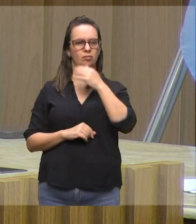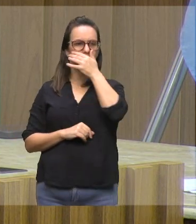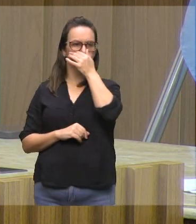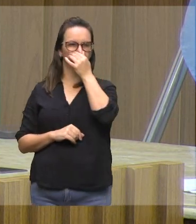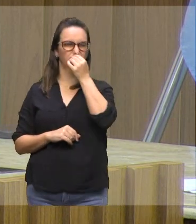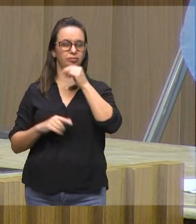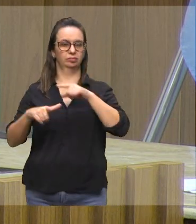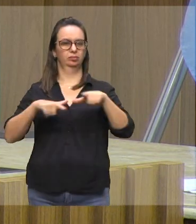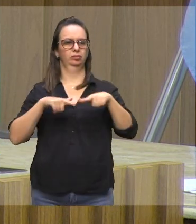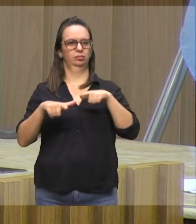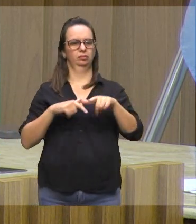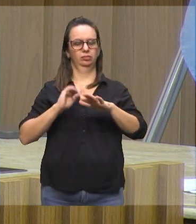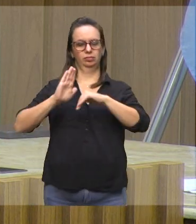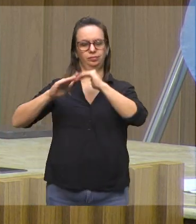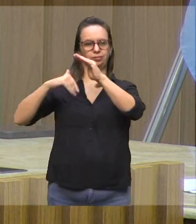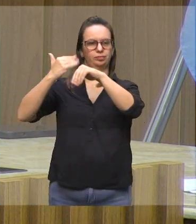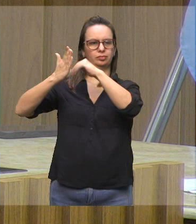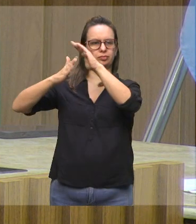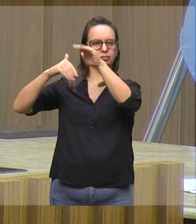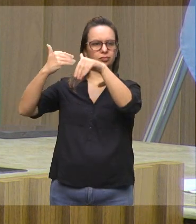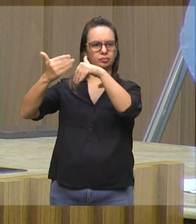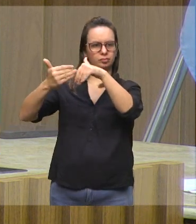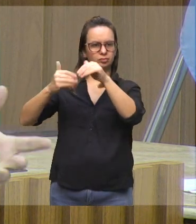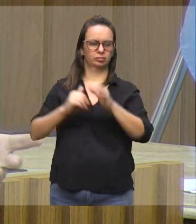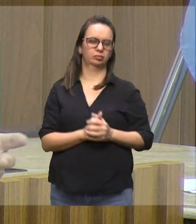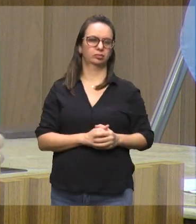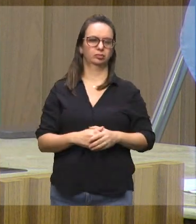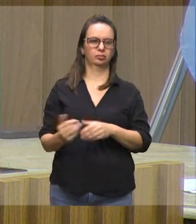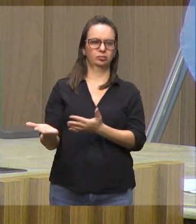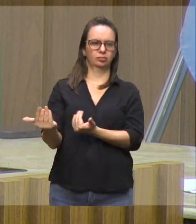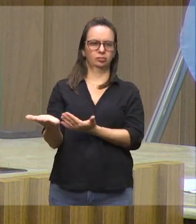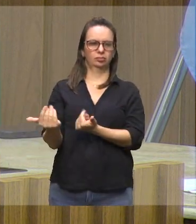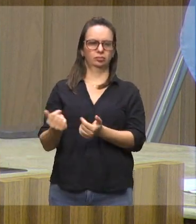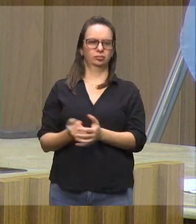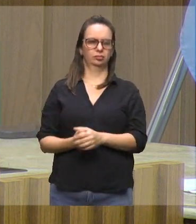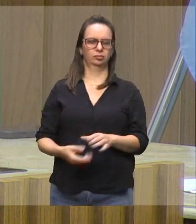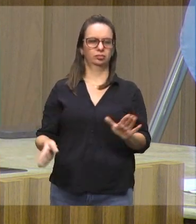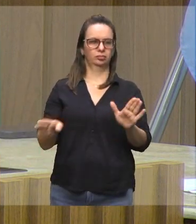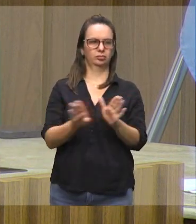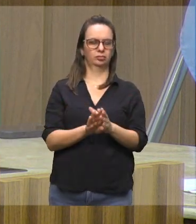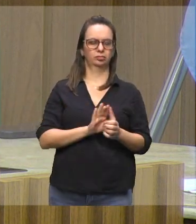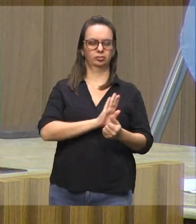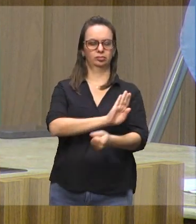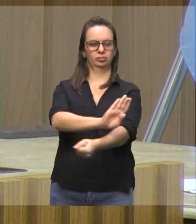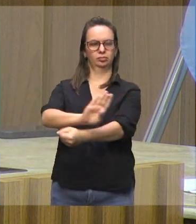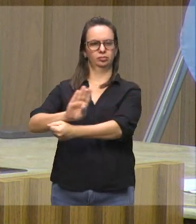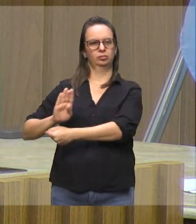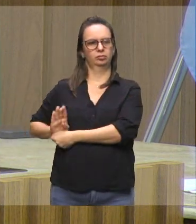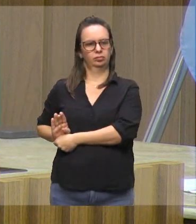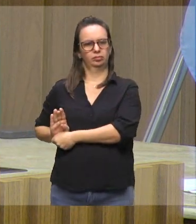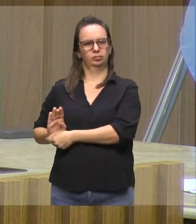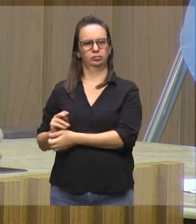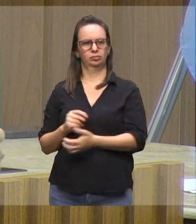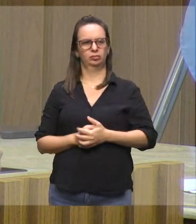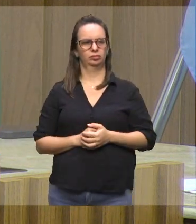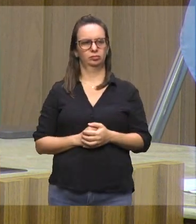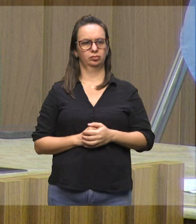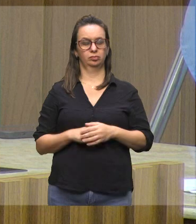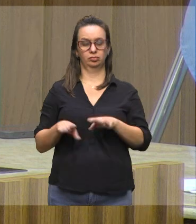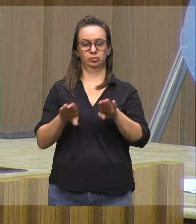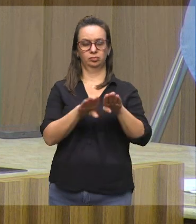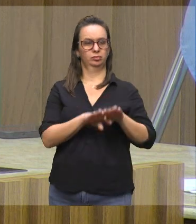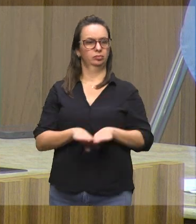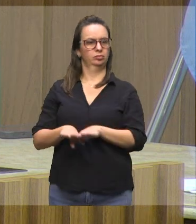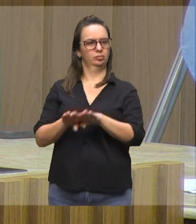um trabalho que pode ser desenvolvido com os alunos para trazer mais segurança, mais equidade